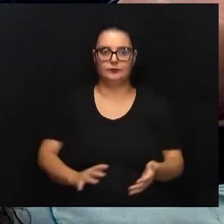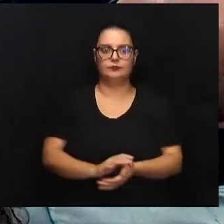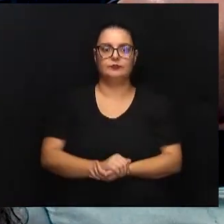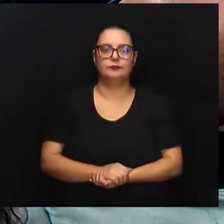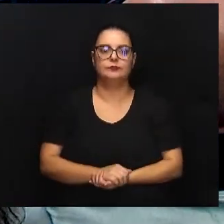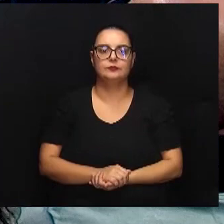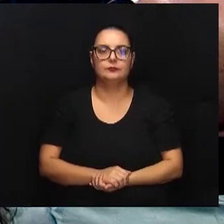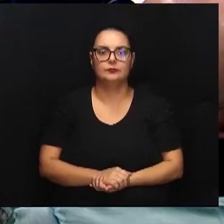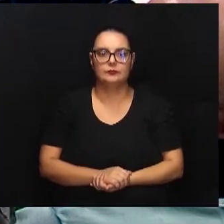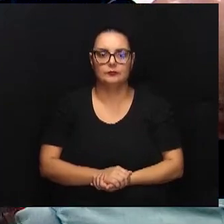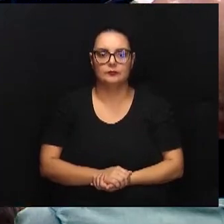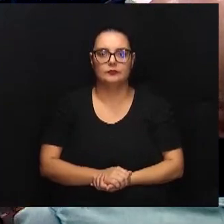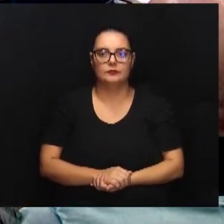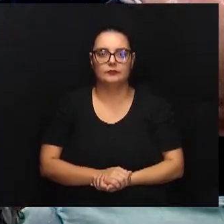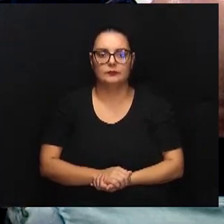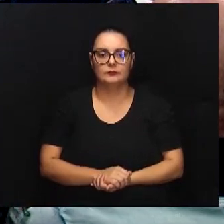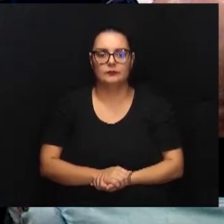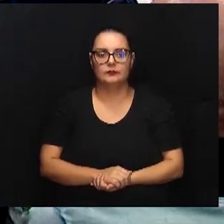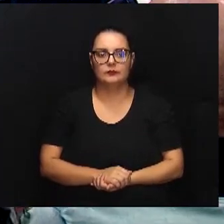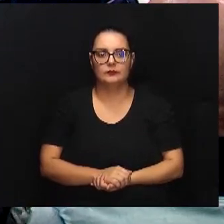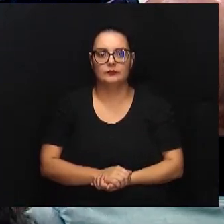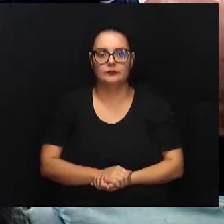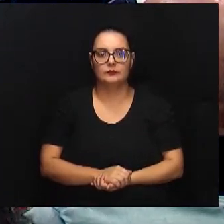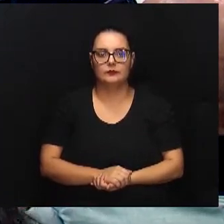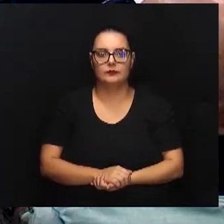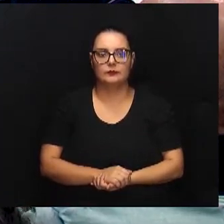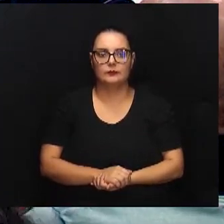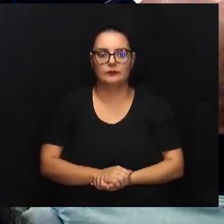saudações e muito obrigado.